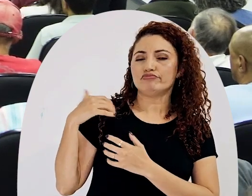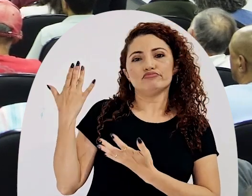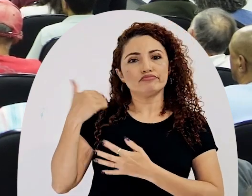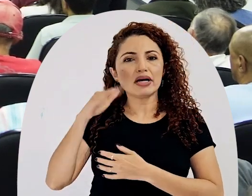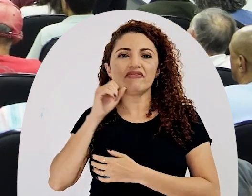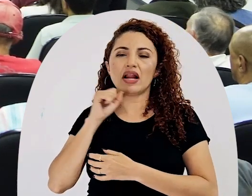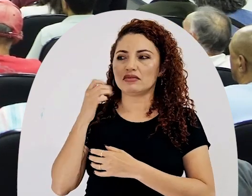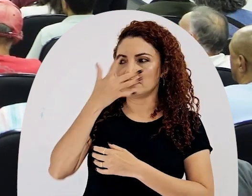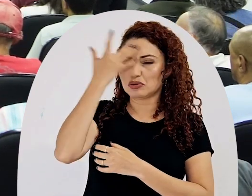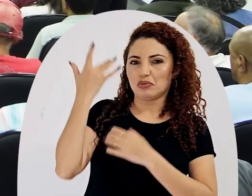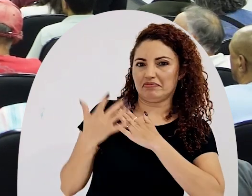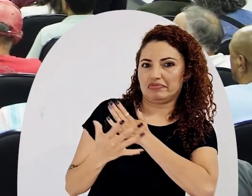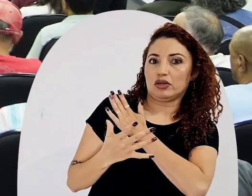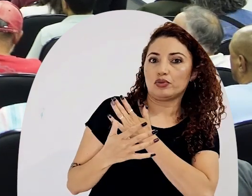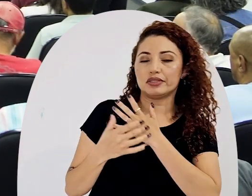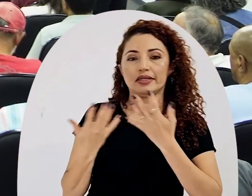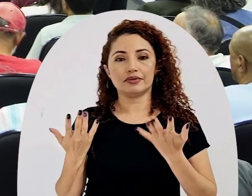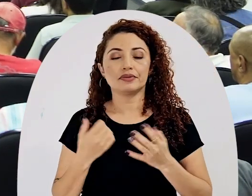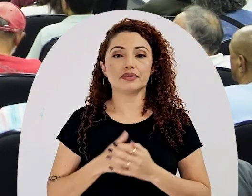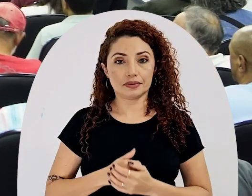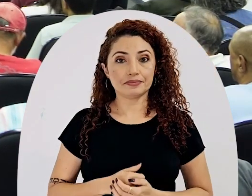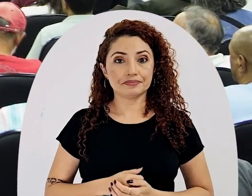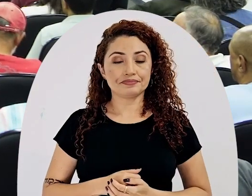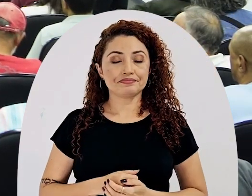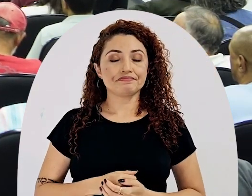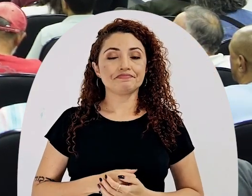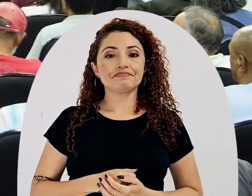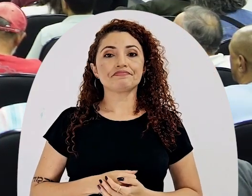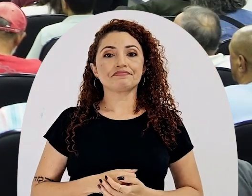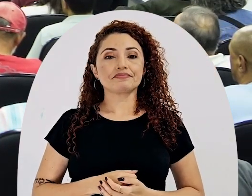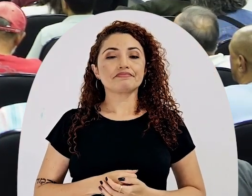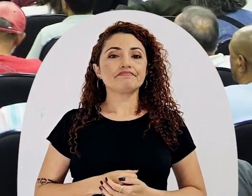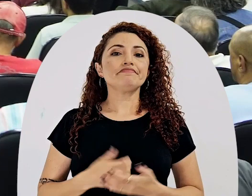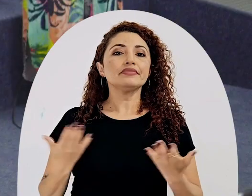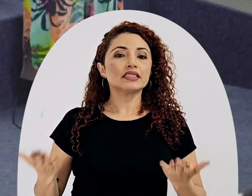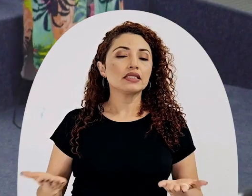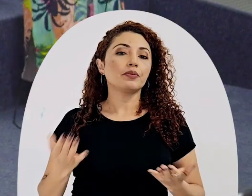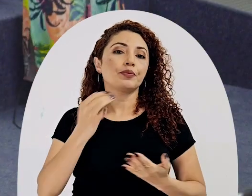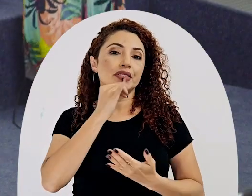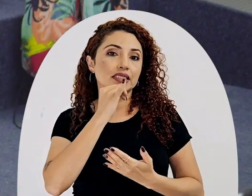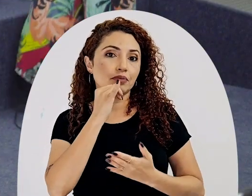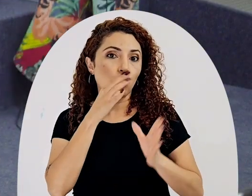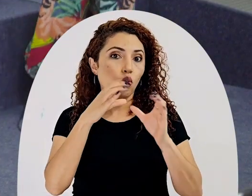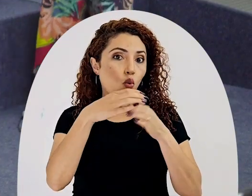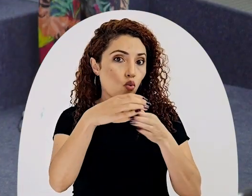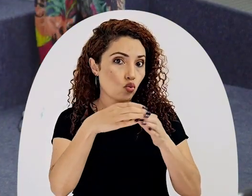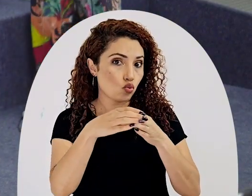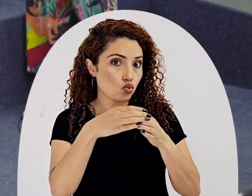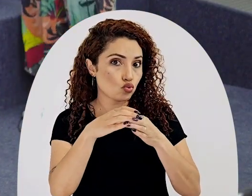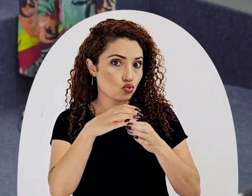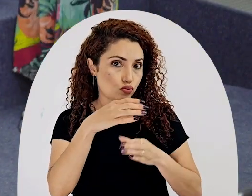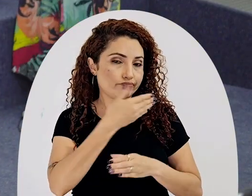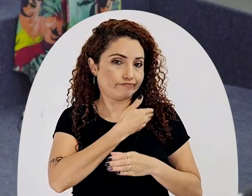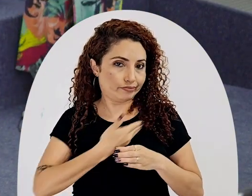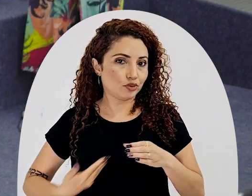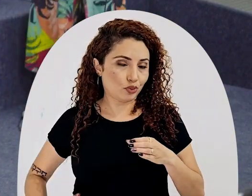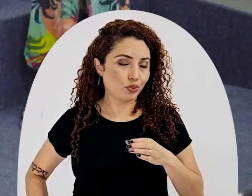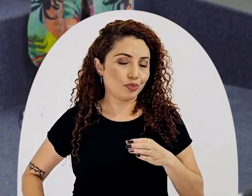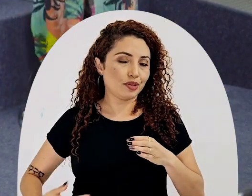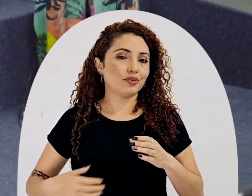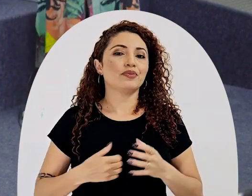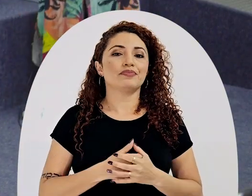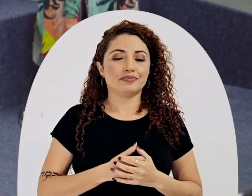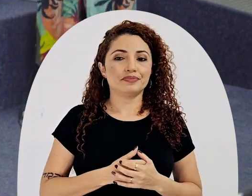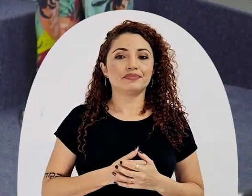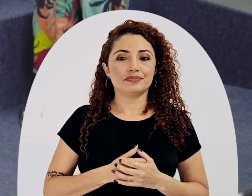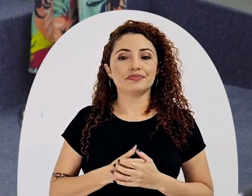Nas divisões públicas, né, nos concursos públicos, a gente tem uma excelência nesse sentido, no que se diz